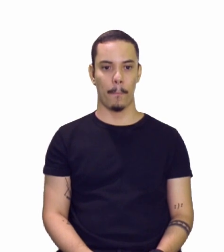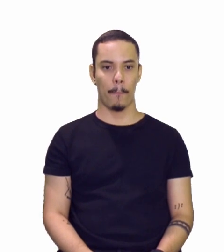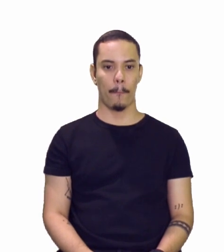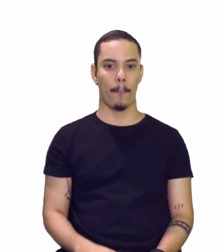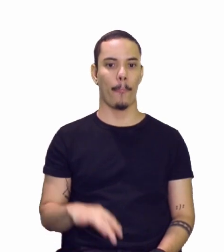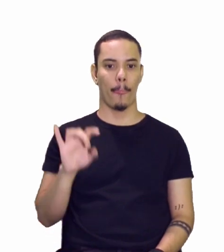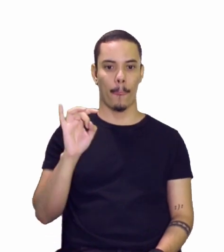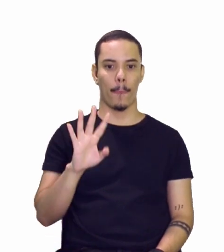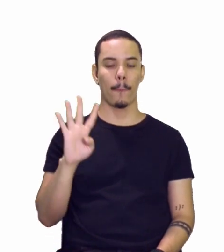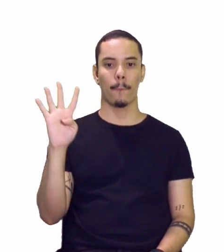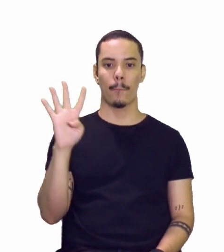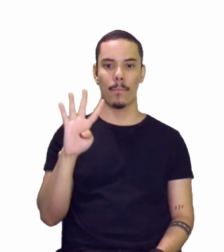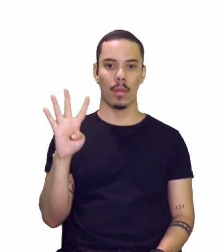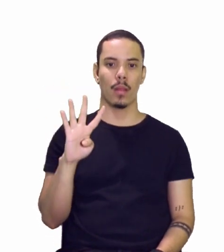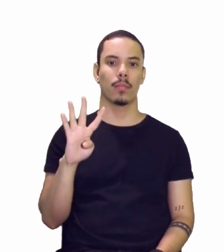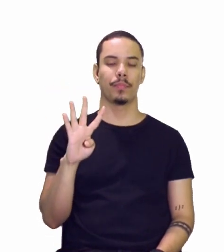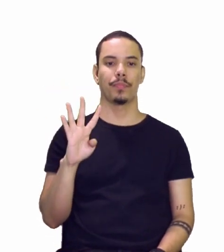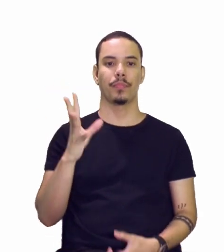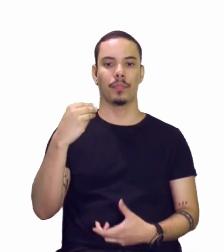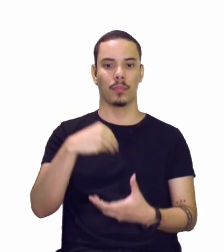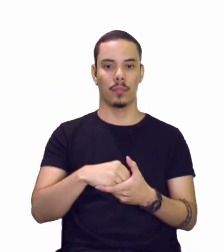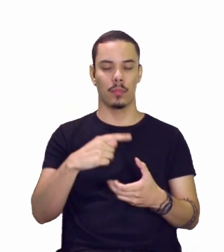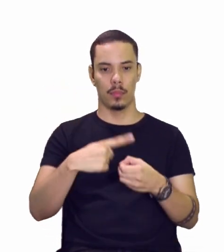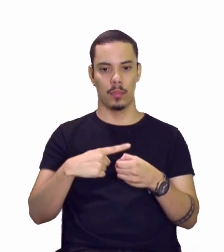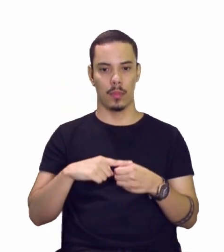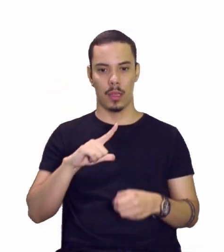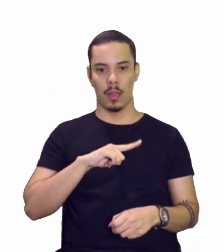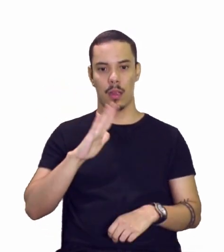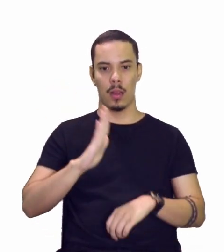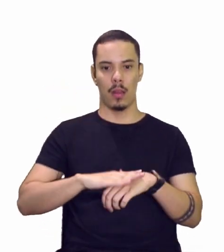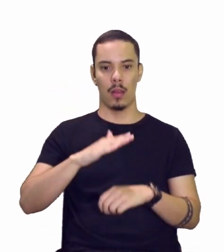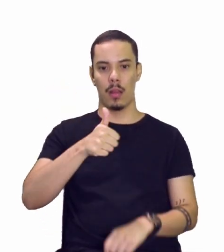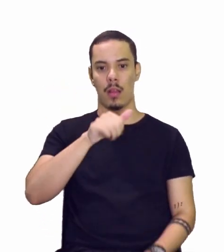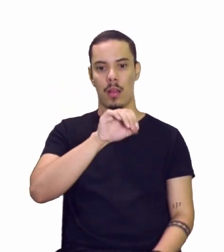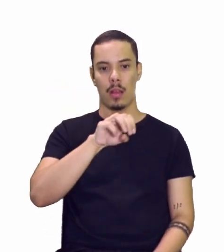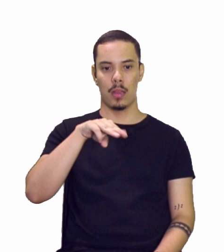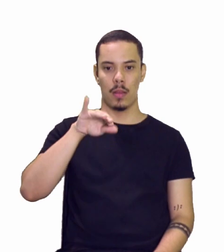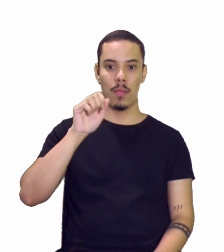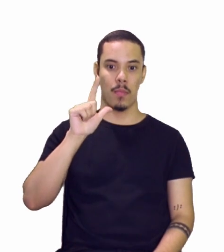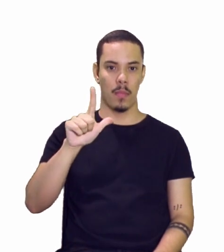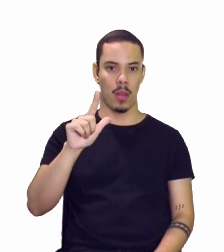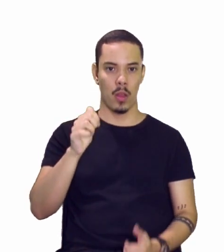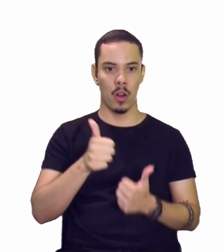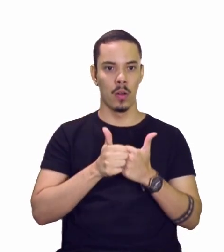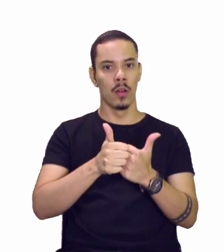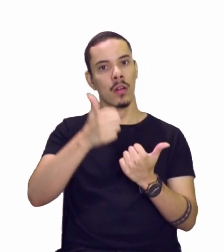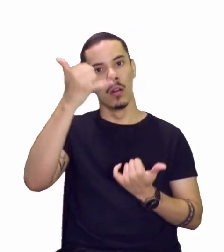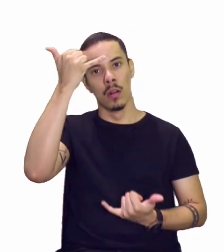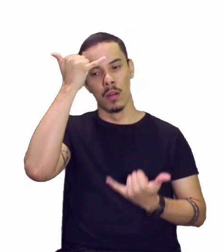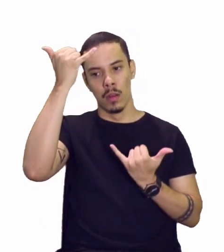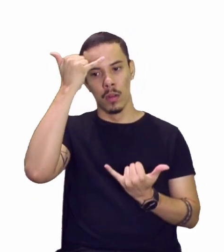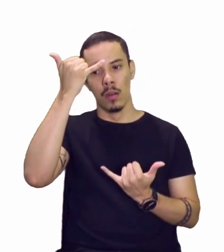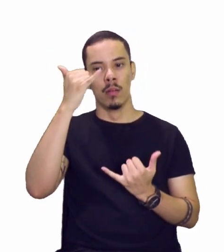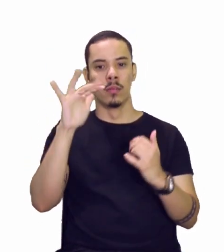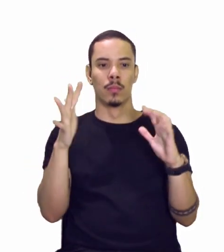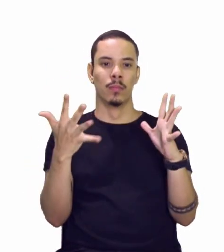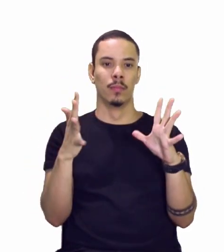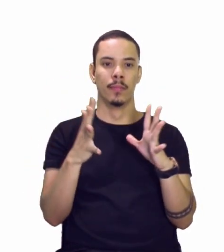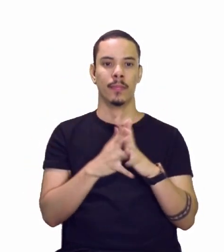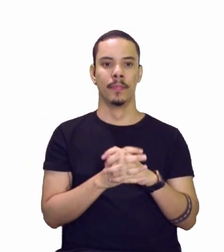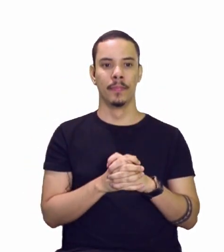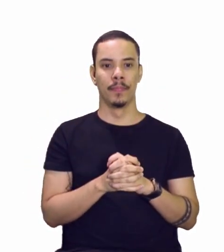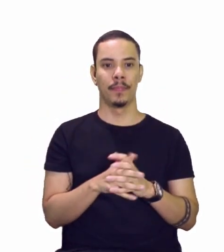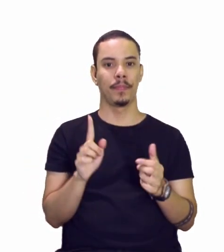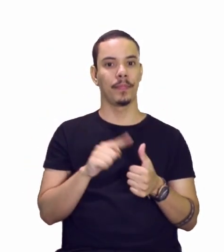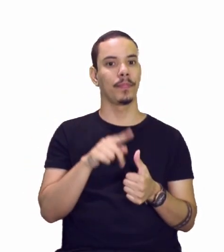4 de seus municípios possuem população acima de 100 mil habitantes, segundo o IBGE. Tá aí, ó.